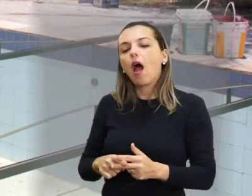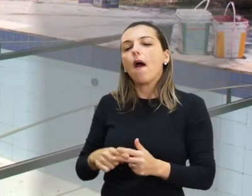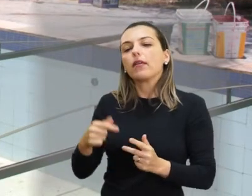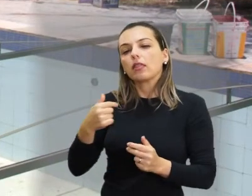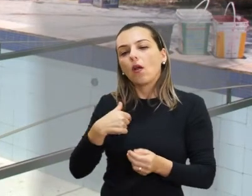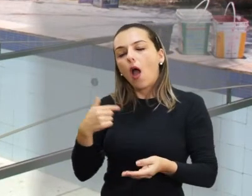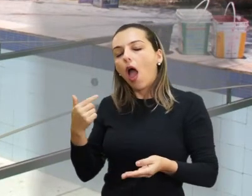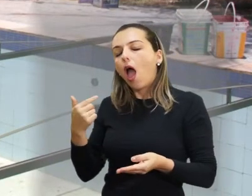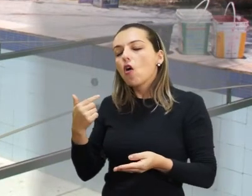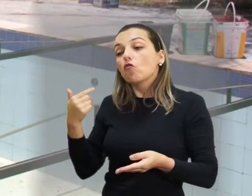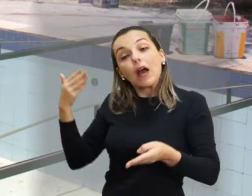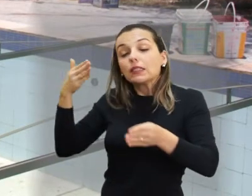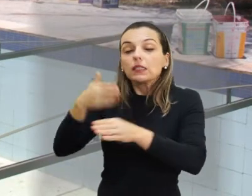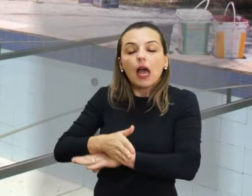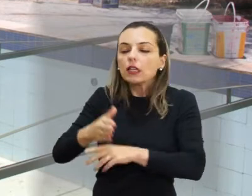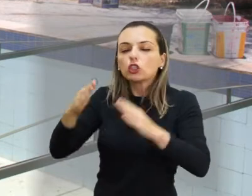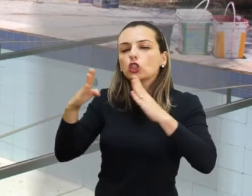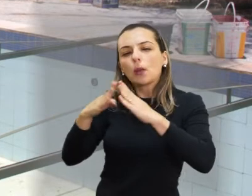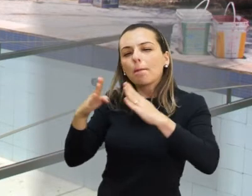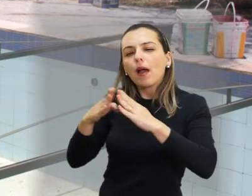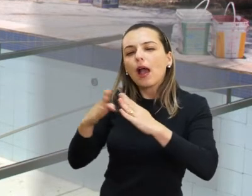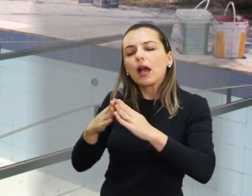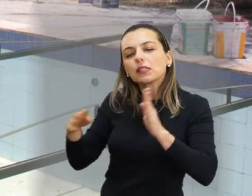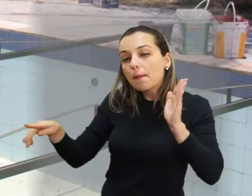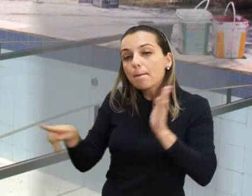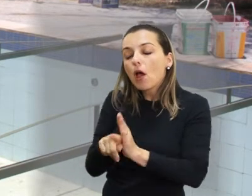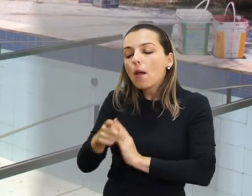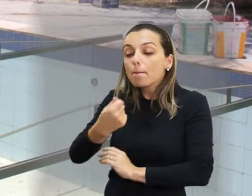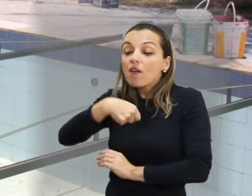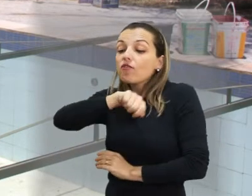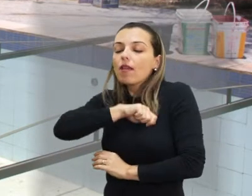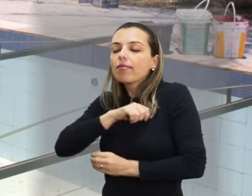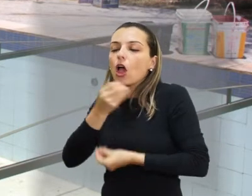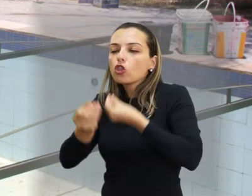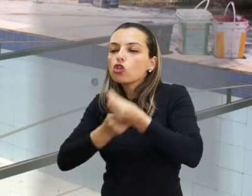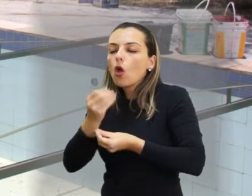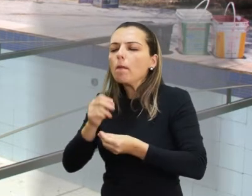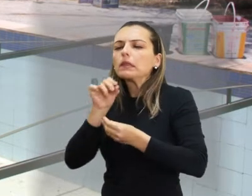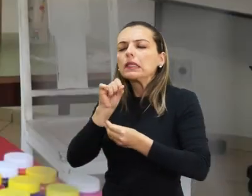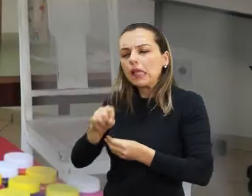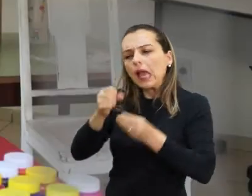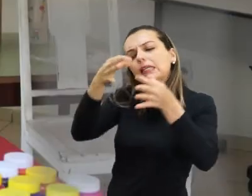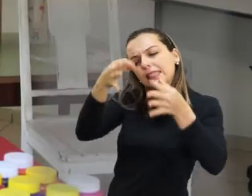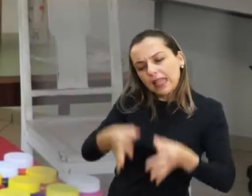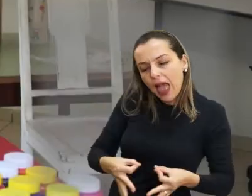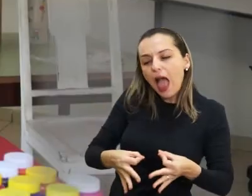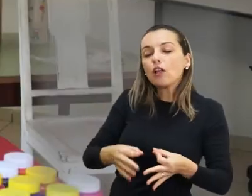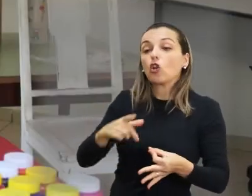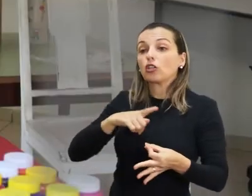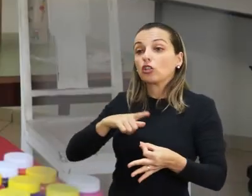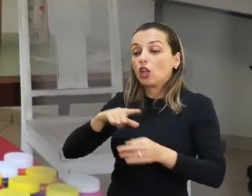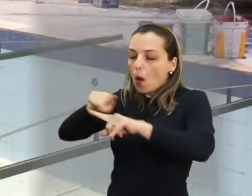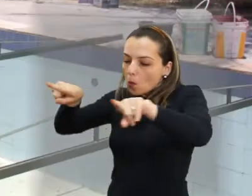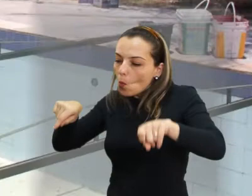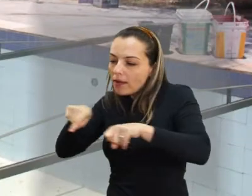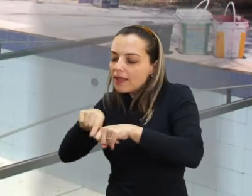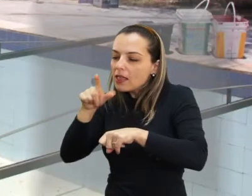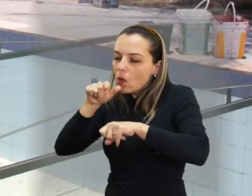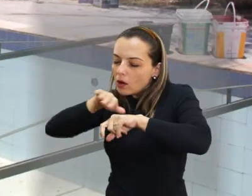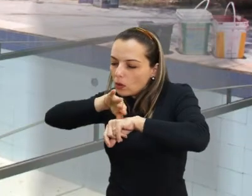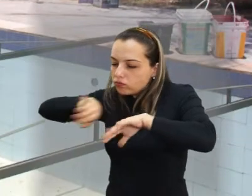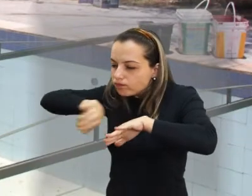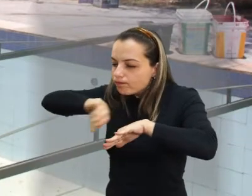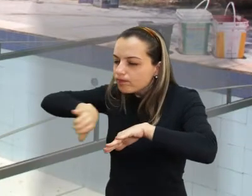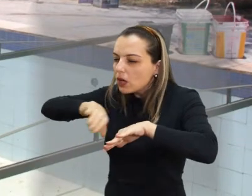está passando nas fotos, para verificar antes das crianças chegarem, para ver se estava tudo ok. Essa piscina aí não estava coberta, por exemplo. Aí a